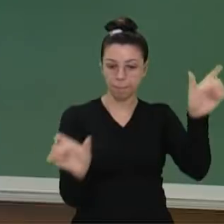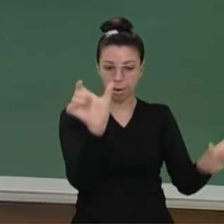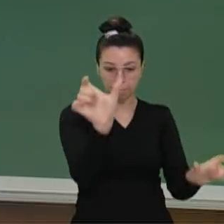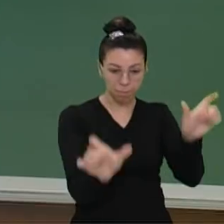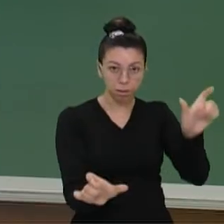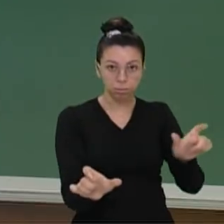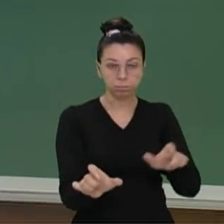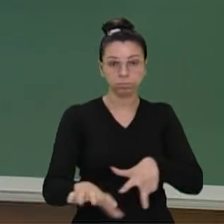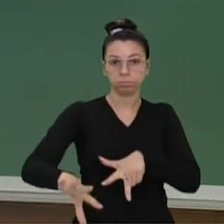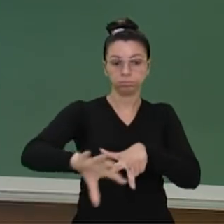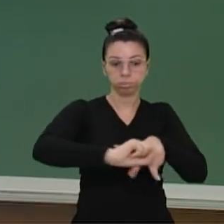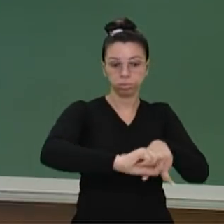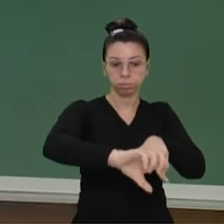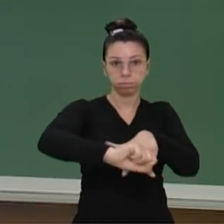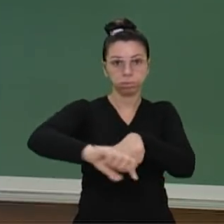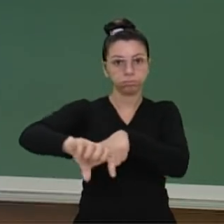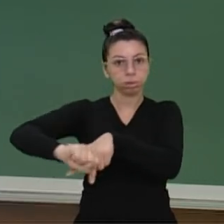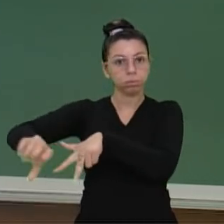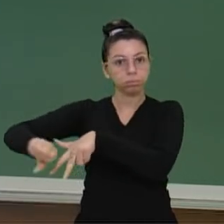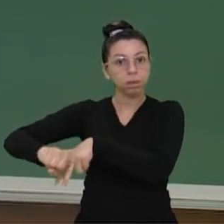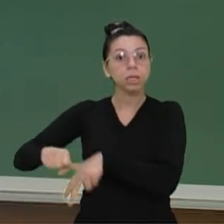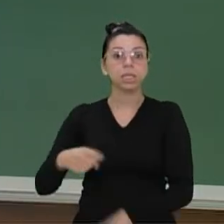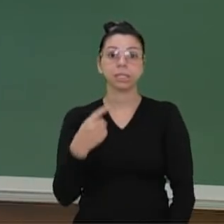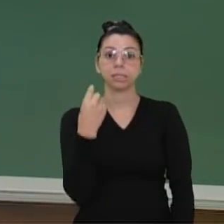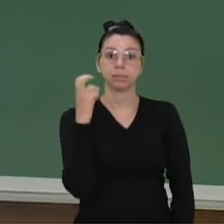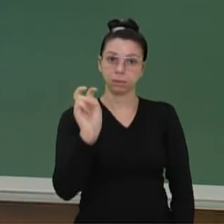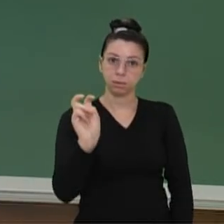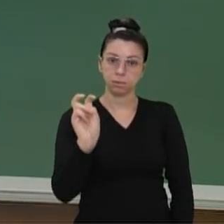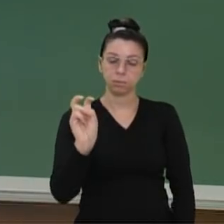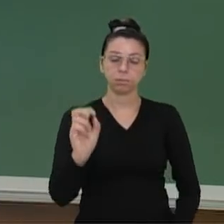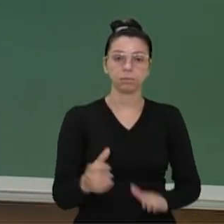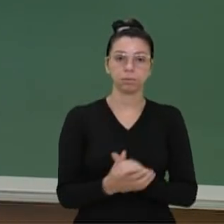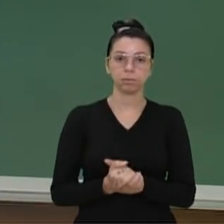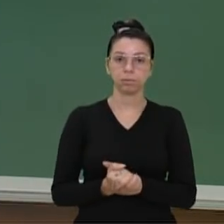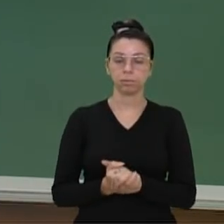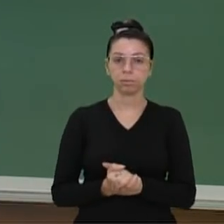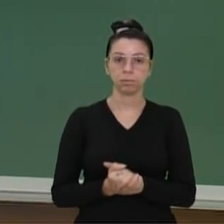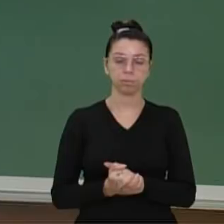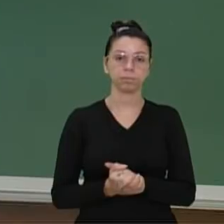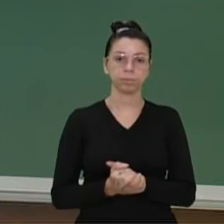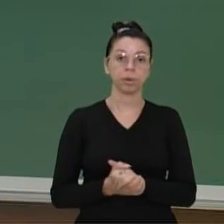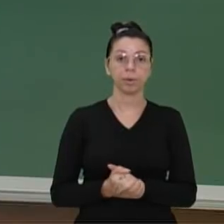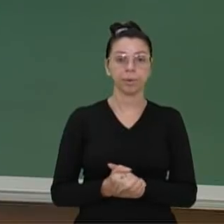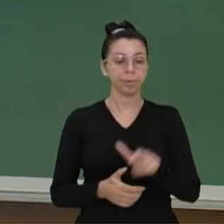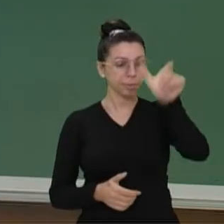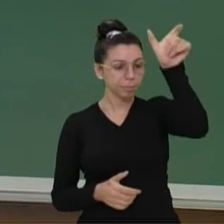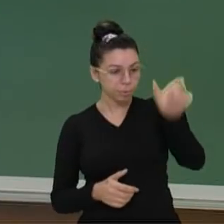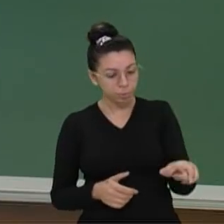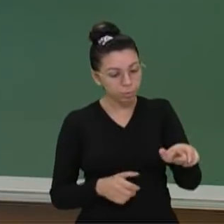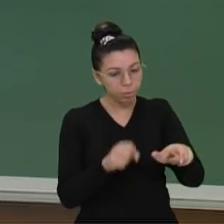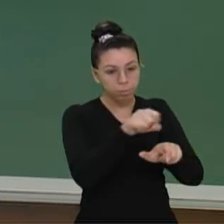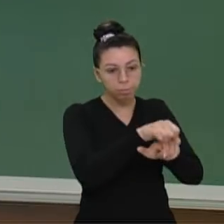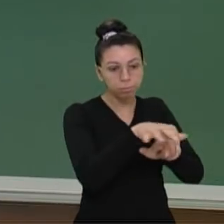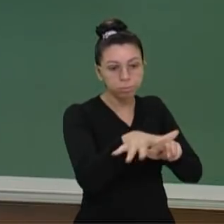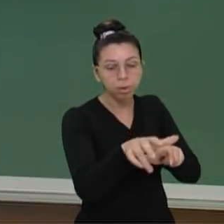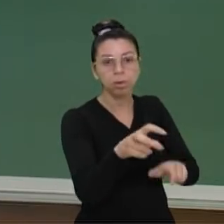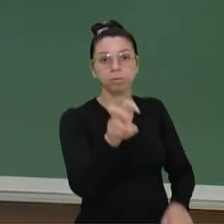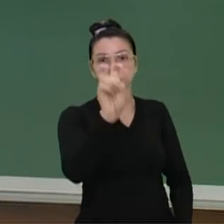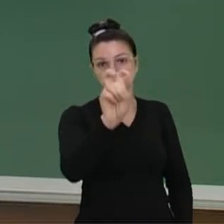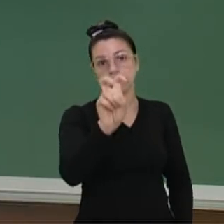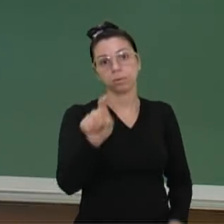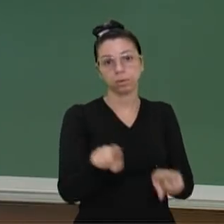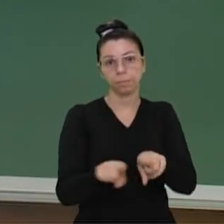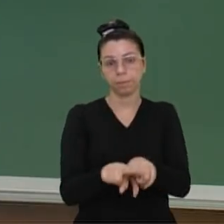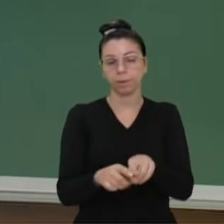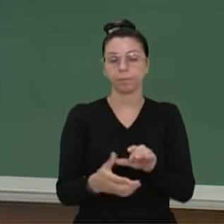crescimento 5. Cada pessoa acaba infectando outras 5 pessoas. Cada pessoa que tem o vírus passa por outras 5.